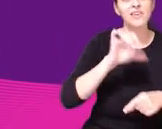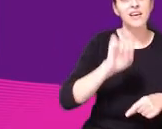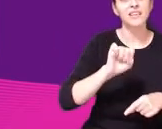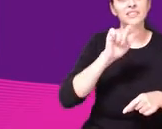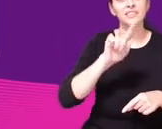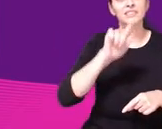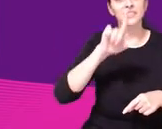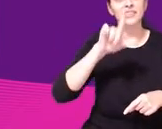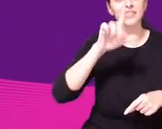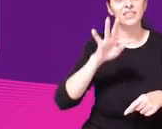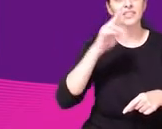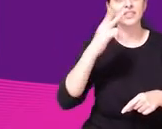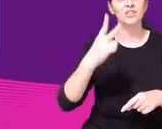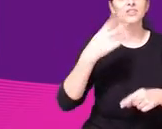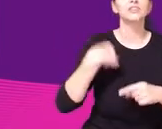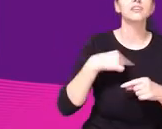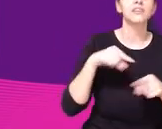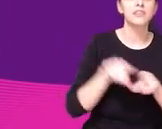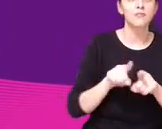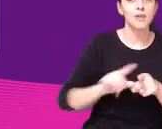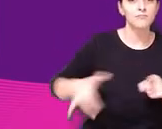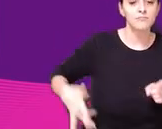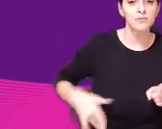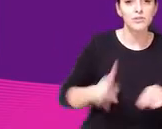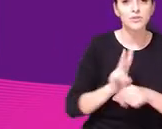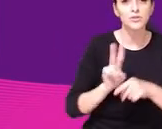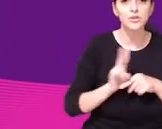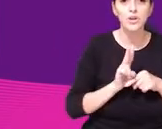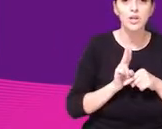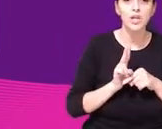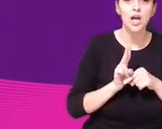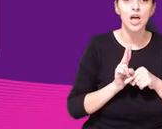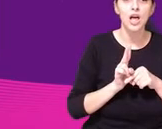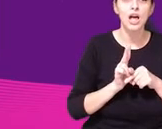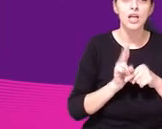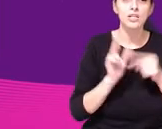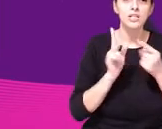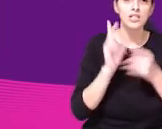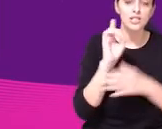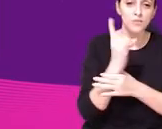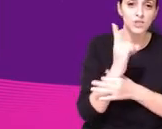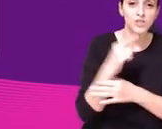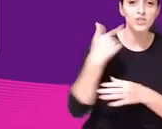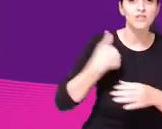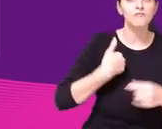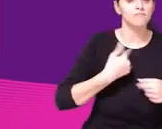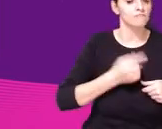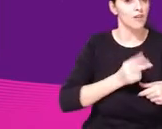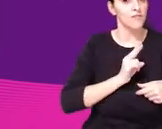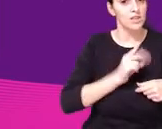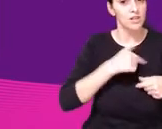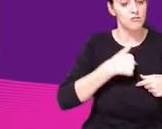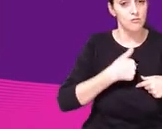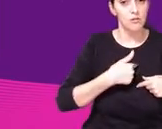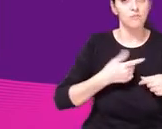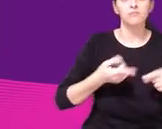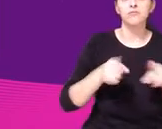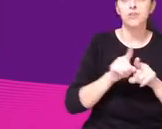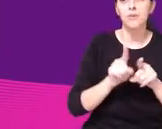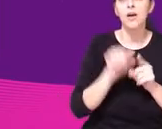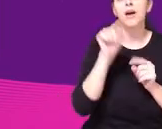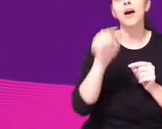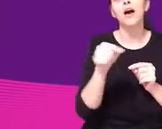vericiguar, vacinas do paciente com IC, os dispositivos de assistência ventricular. O Alexandre Siciliano nos falou